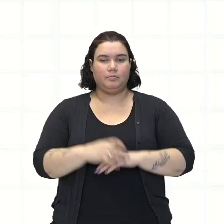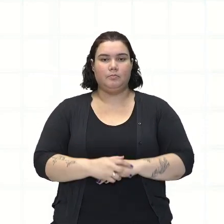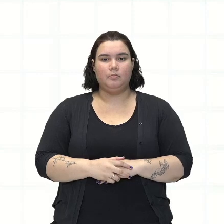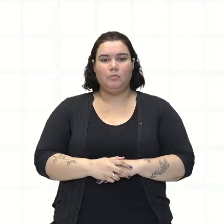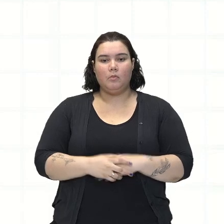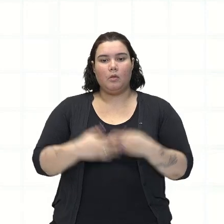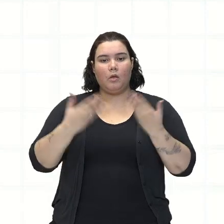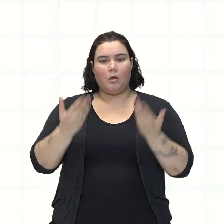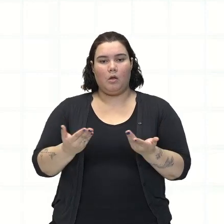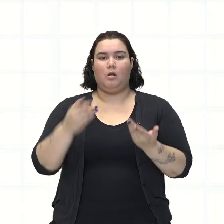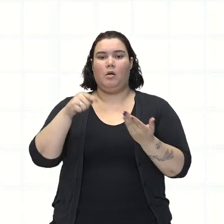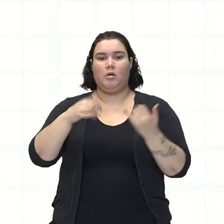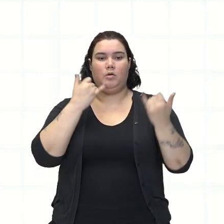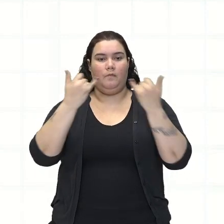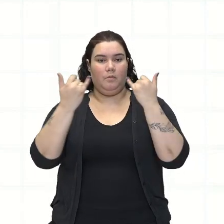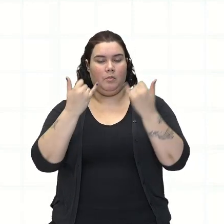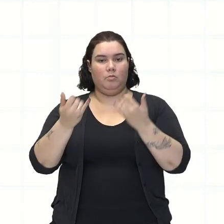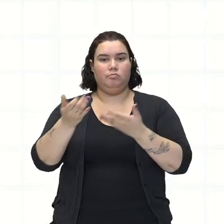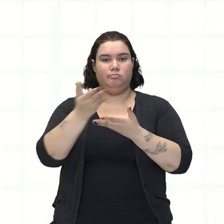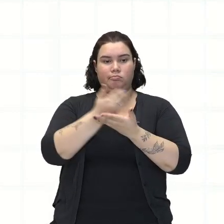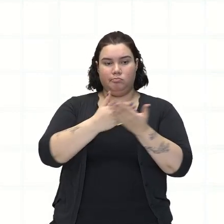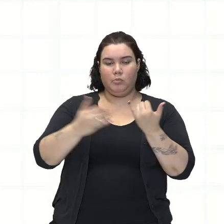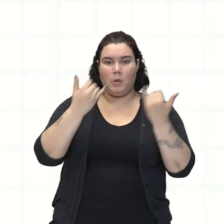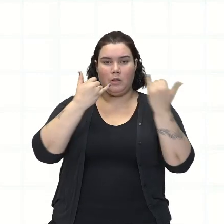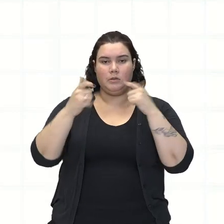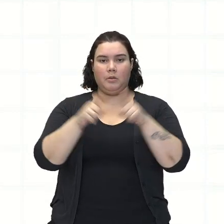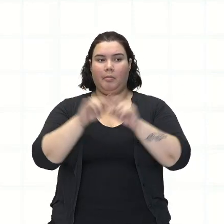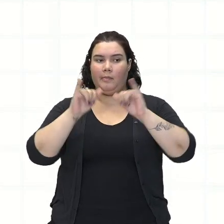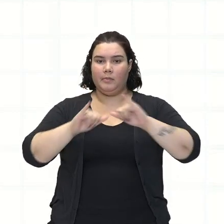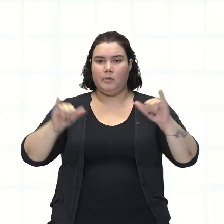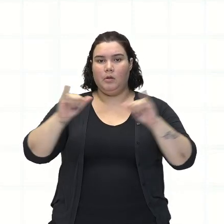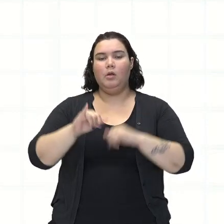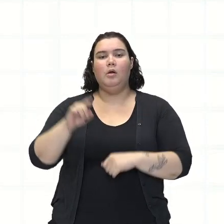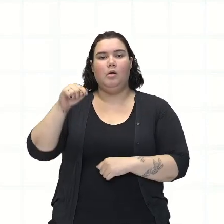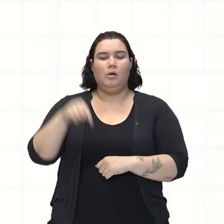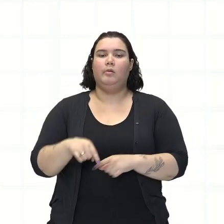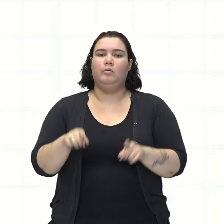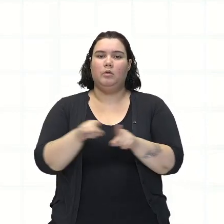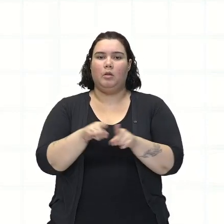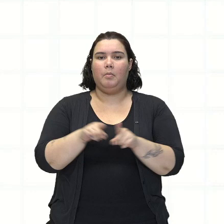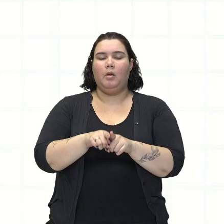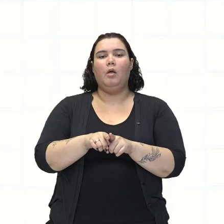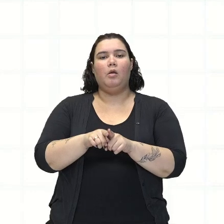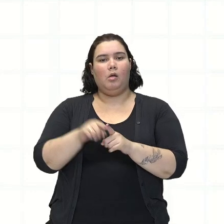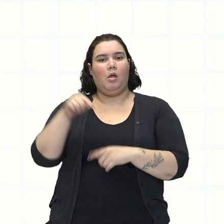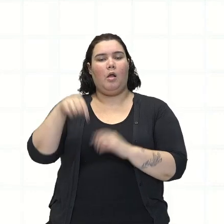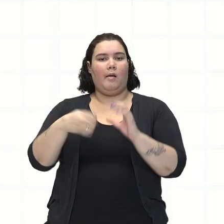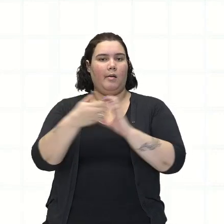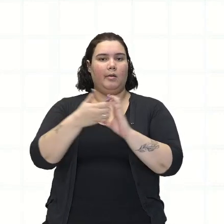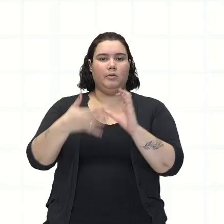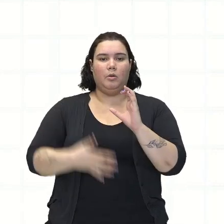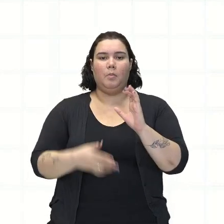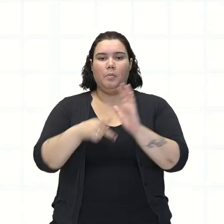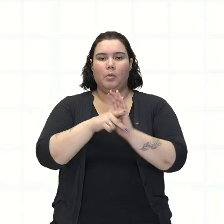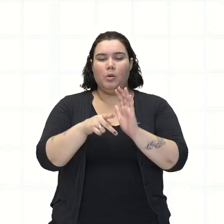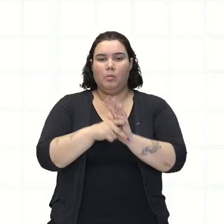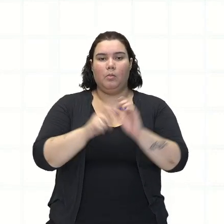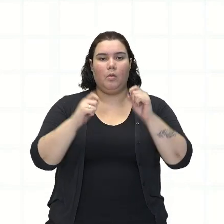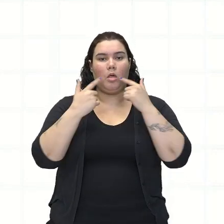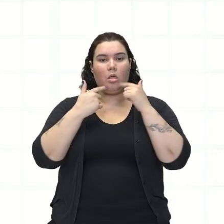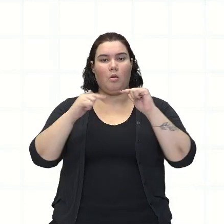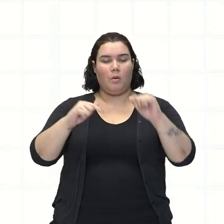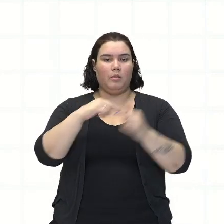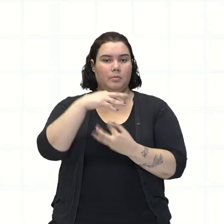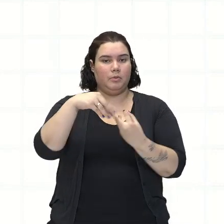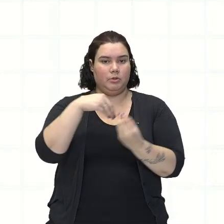receber essas informações, misturando a linguagem verbal e não verbal ao mesmo tempo. Isso vai caracterizar uma espécie de